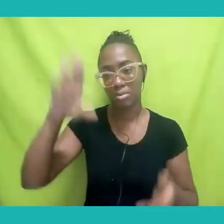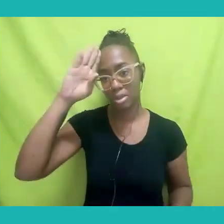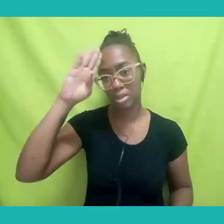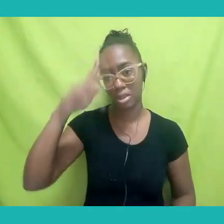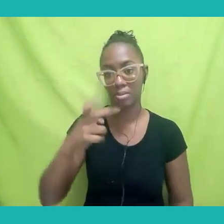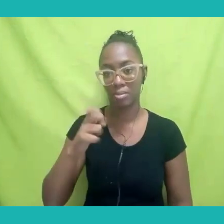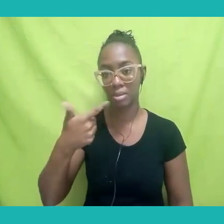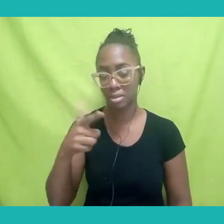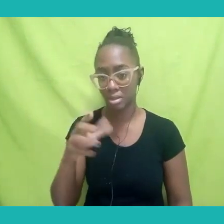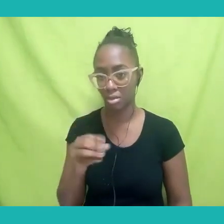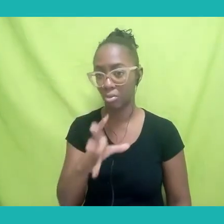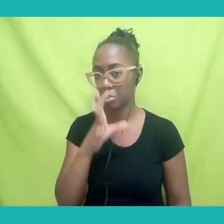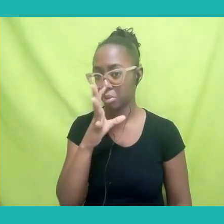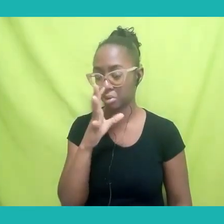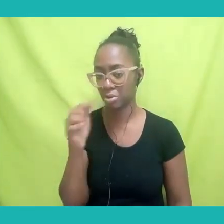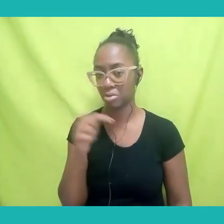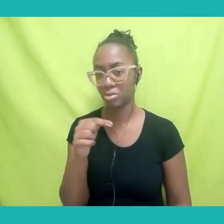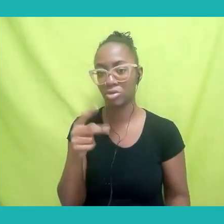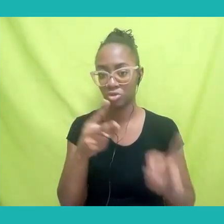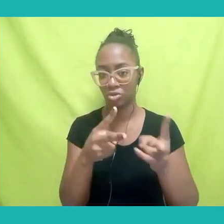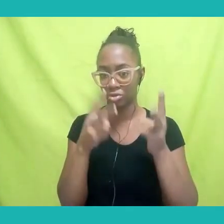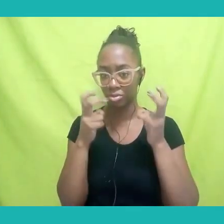aqui que, como a gente viu, o militar da